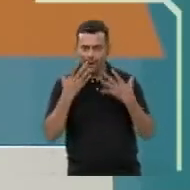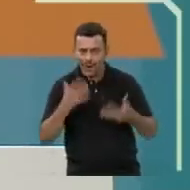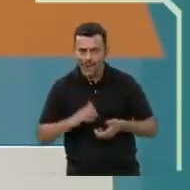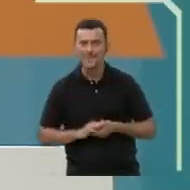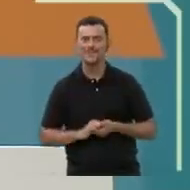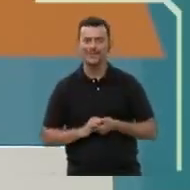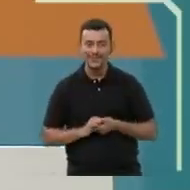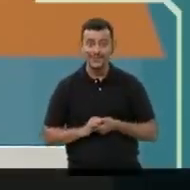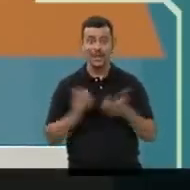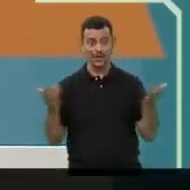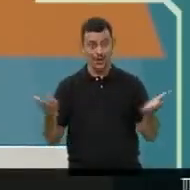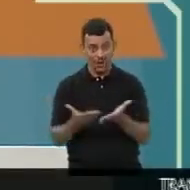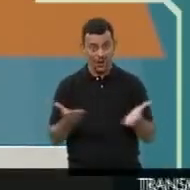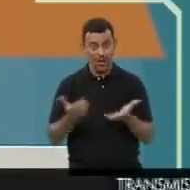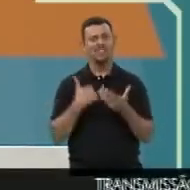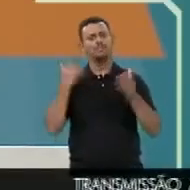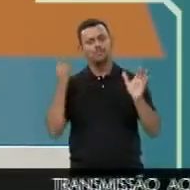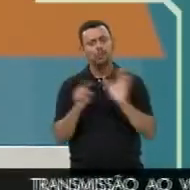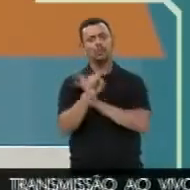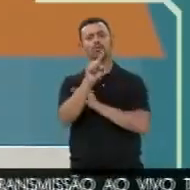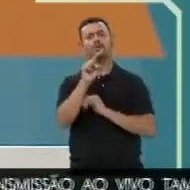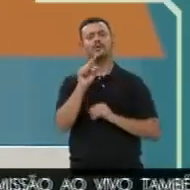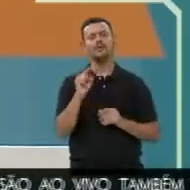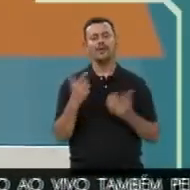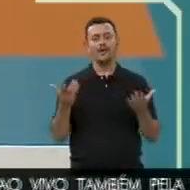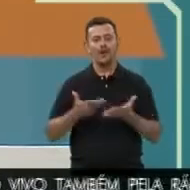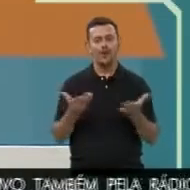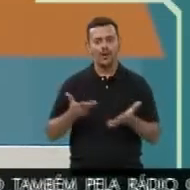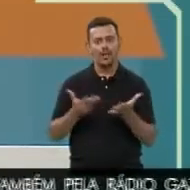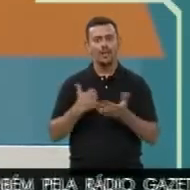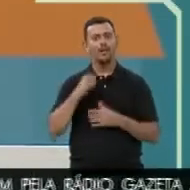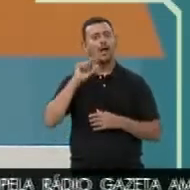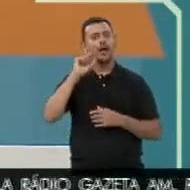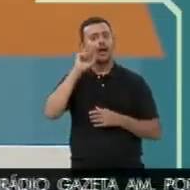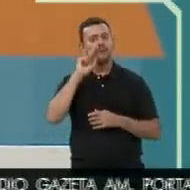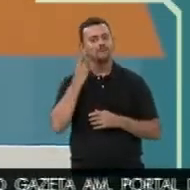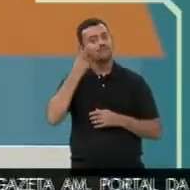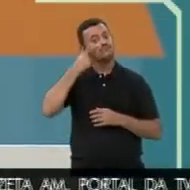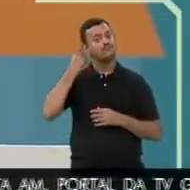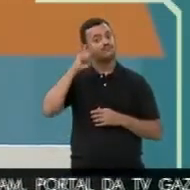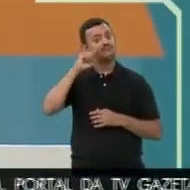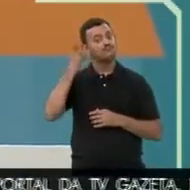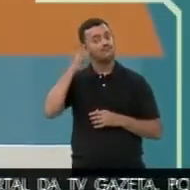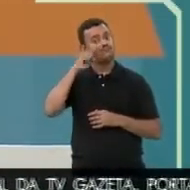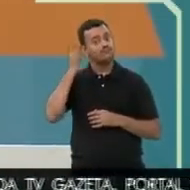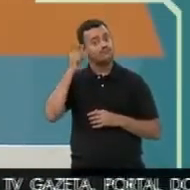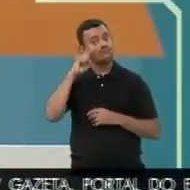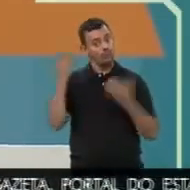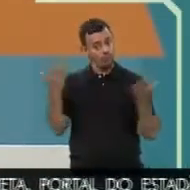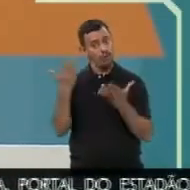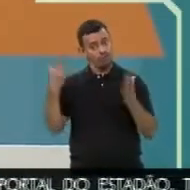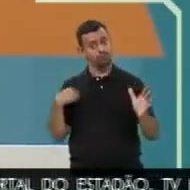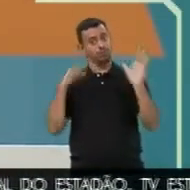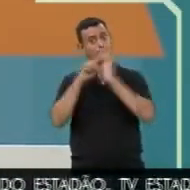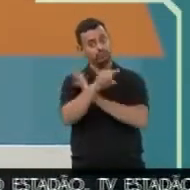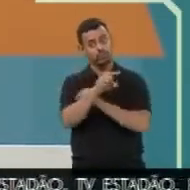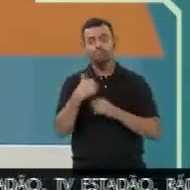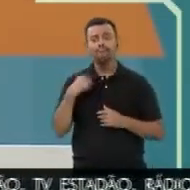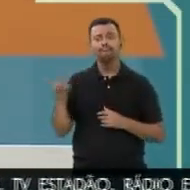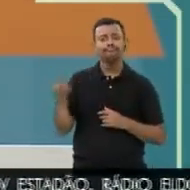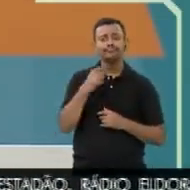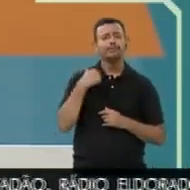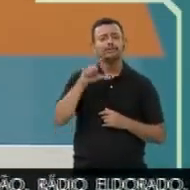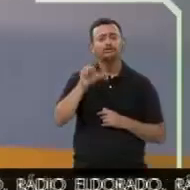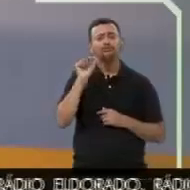nós vamos à pergunta do candidato Álvaro Dias, do Podemos, e eu peço que indique quem vai